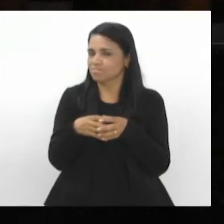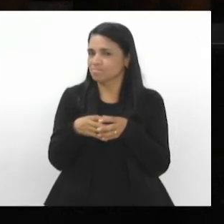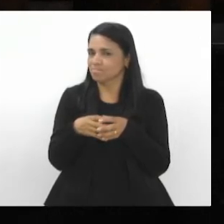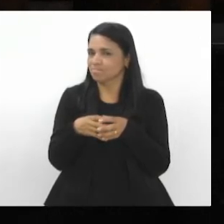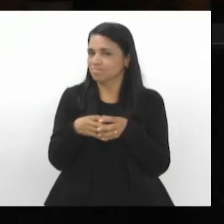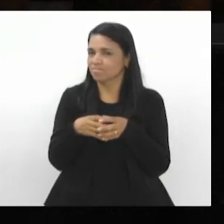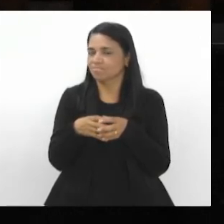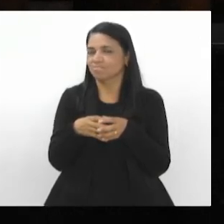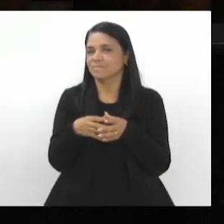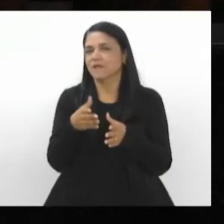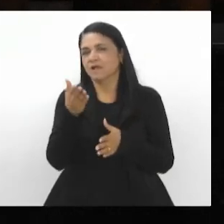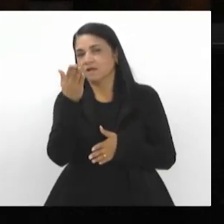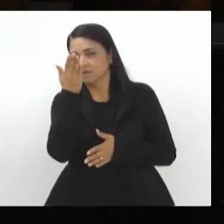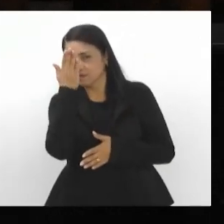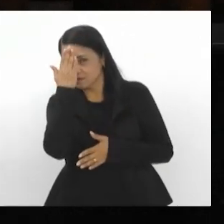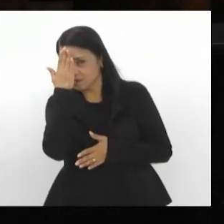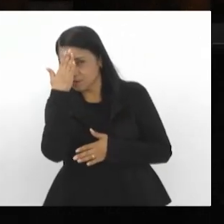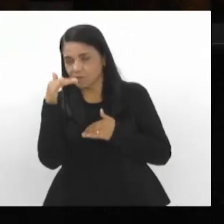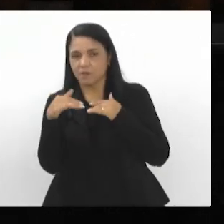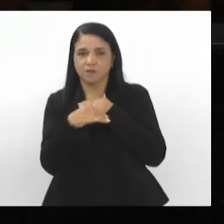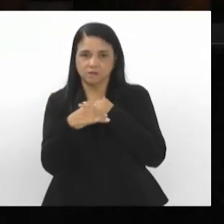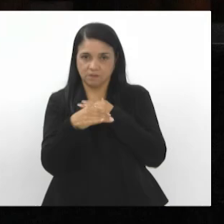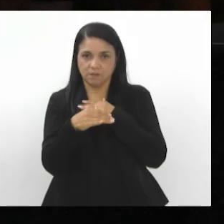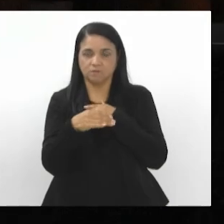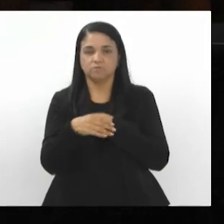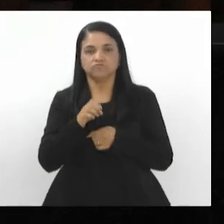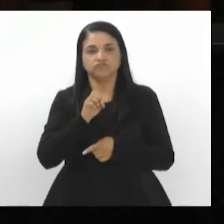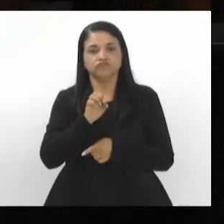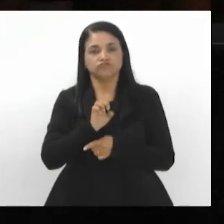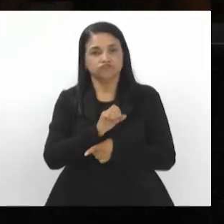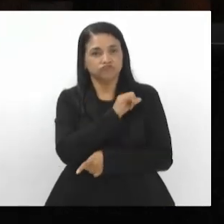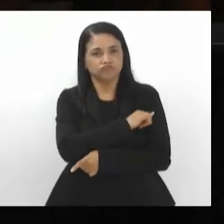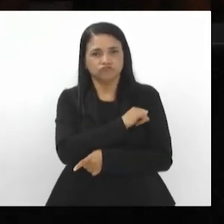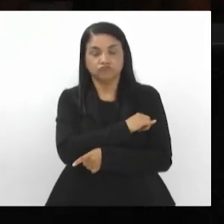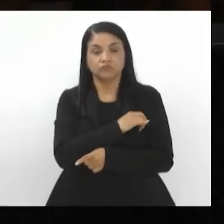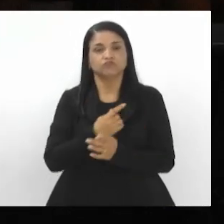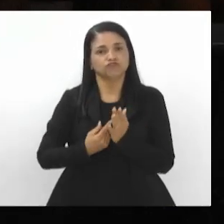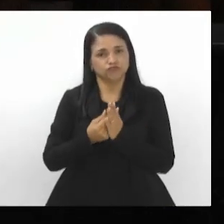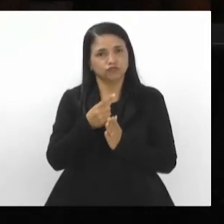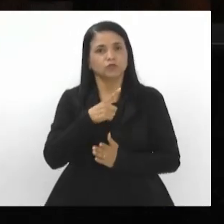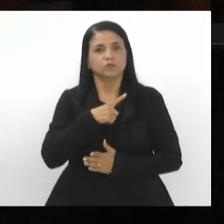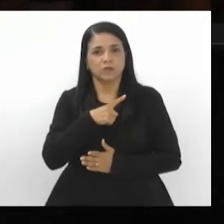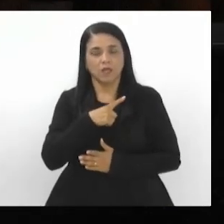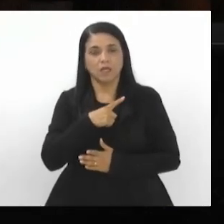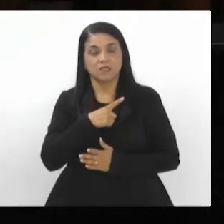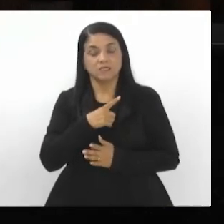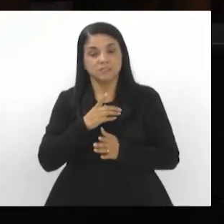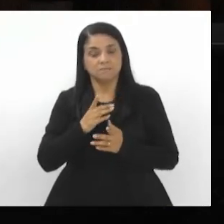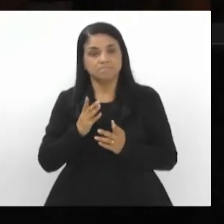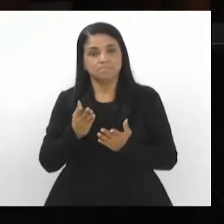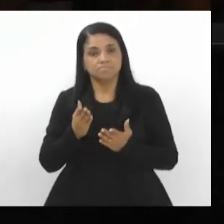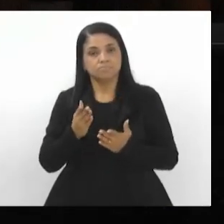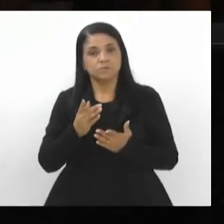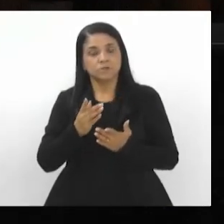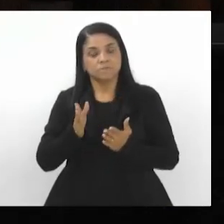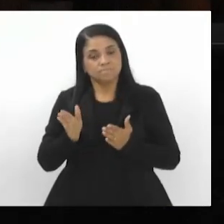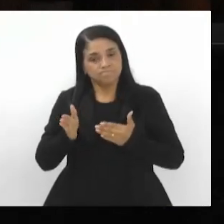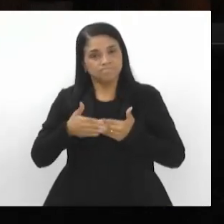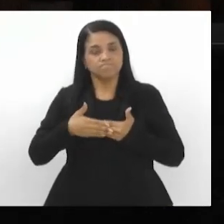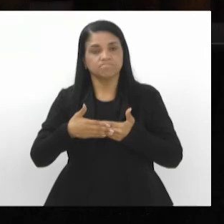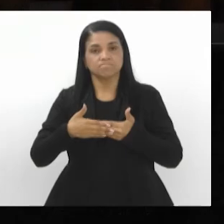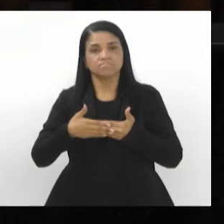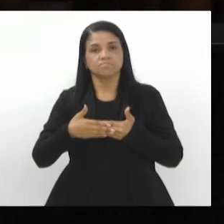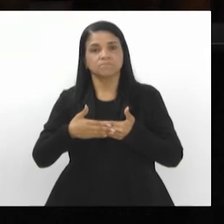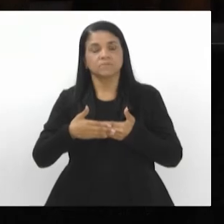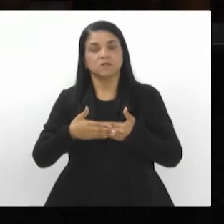nós sabemos que a cidade do Rio de Janeiro é muito rica. Se fechar a torneira da corrupção, nós vamos ter saúde, nós vamos ter educação. Visto agora o